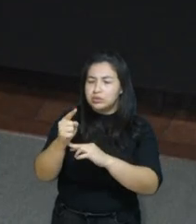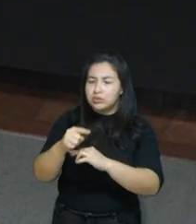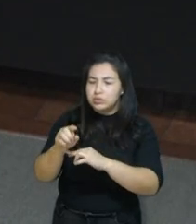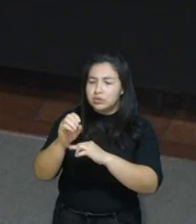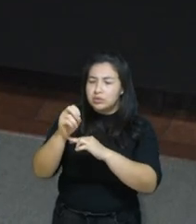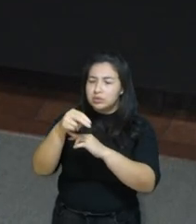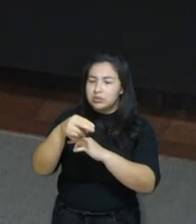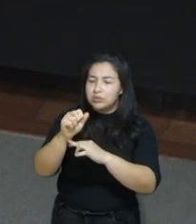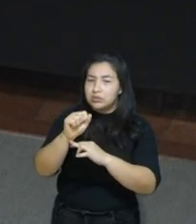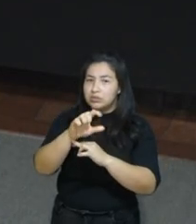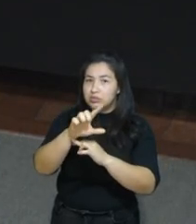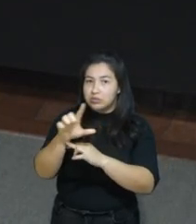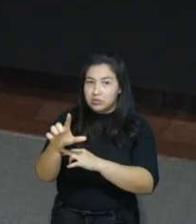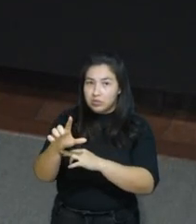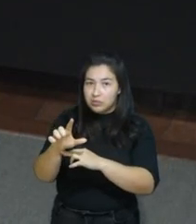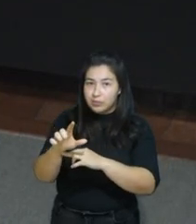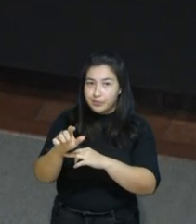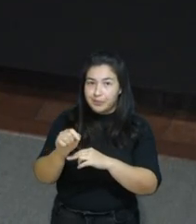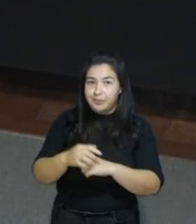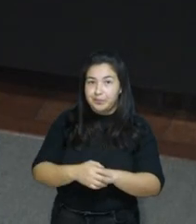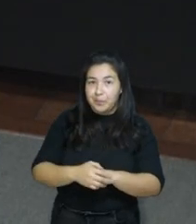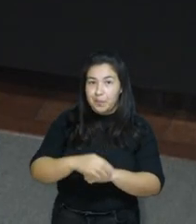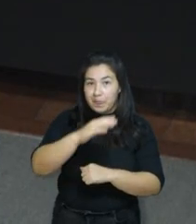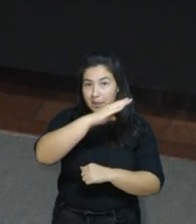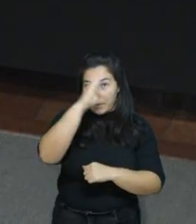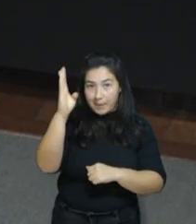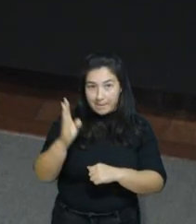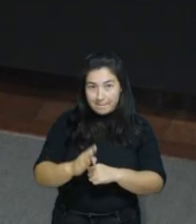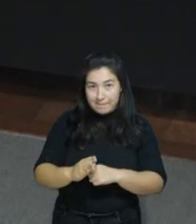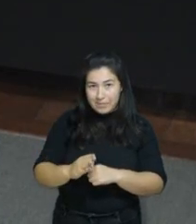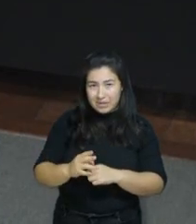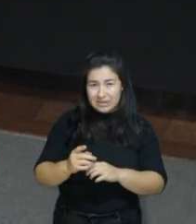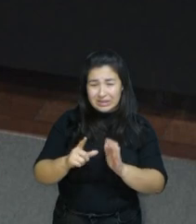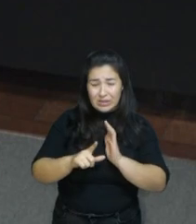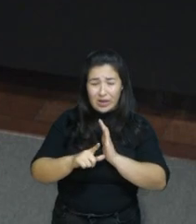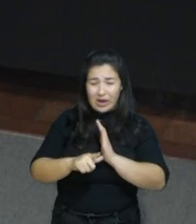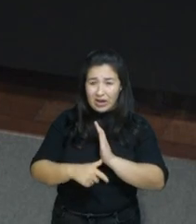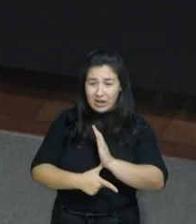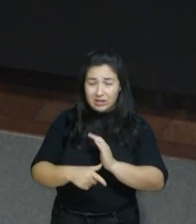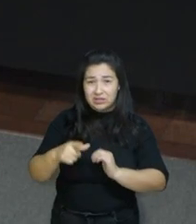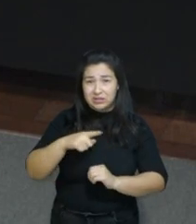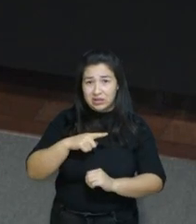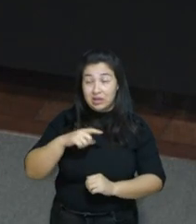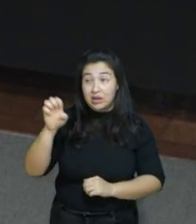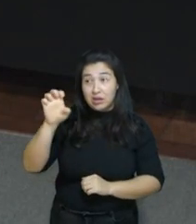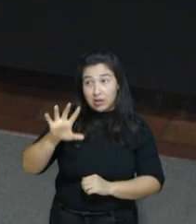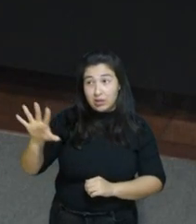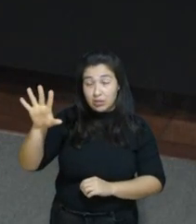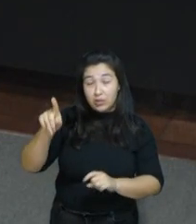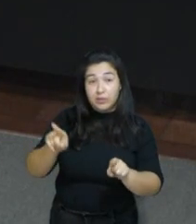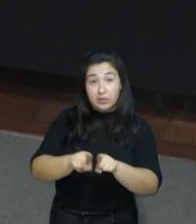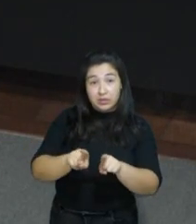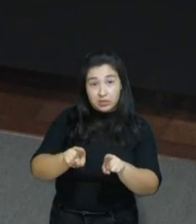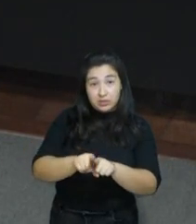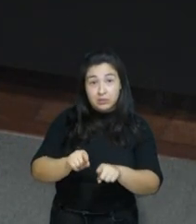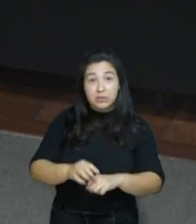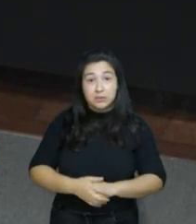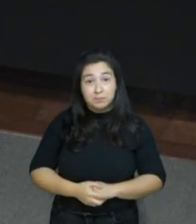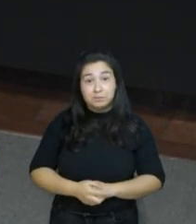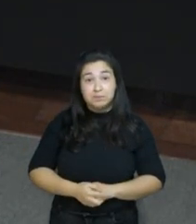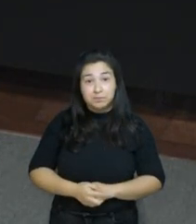Para todas essas atividades, e o Brasil está muito atrás disso, e a Europa, sim, e os Estados Unidos, eles têm muito bem